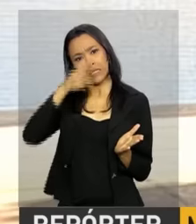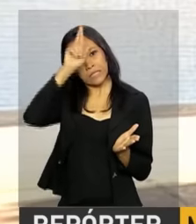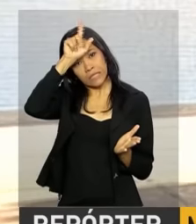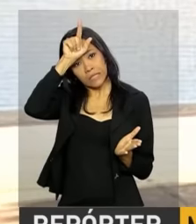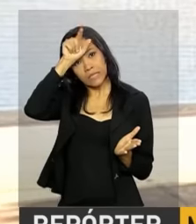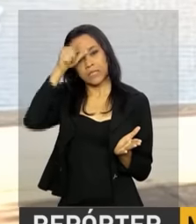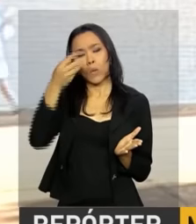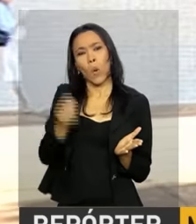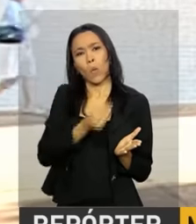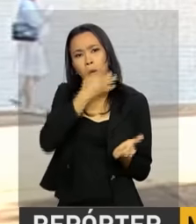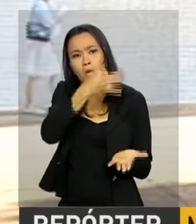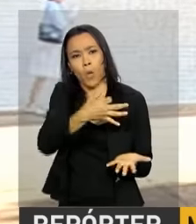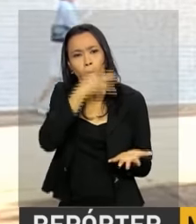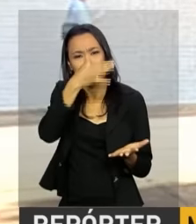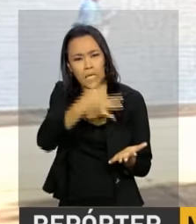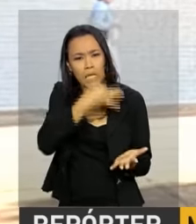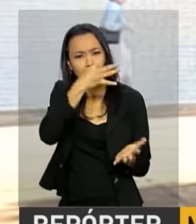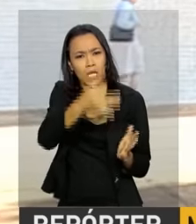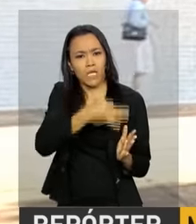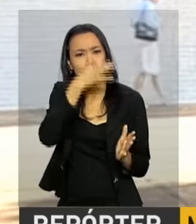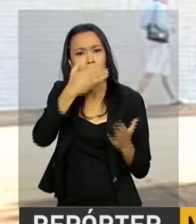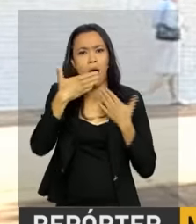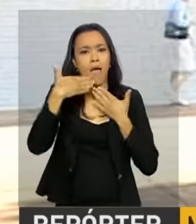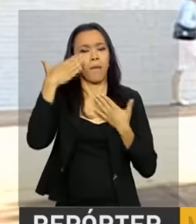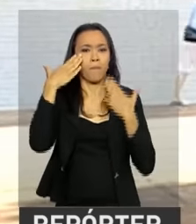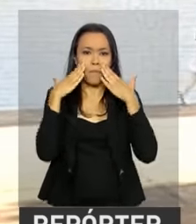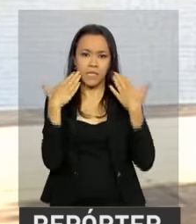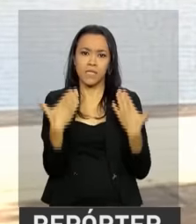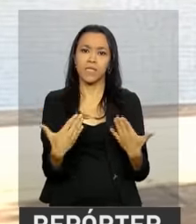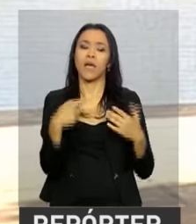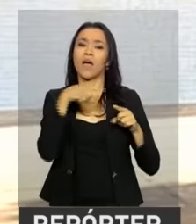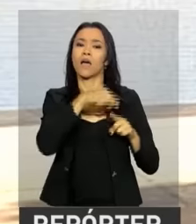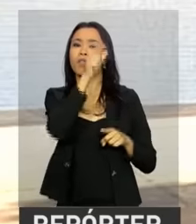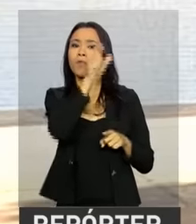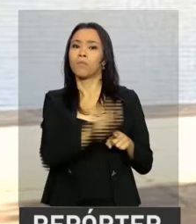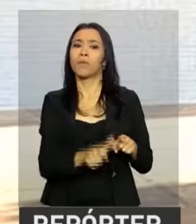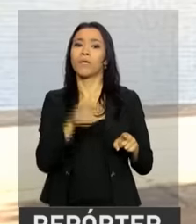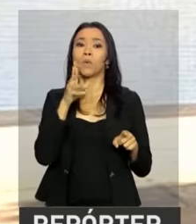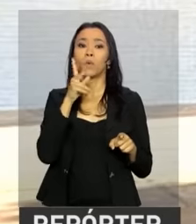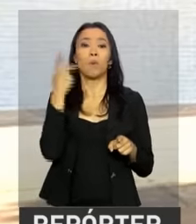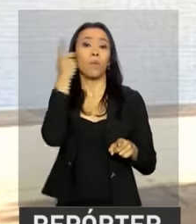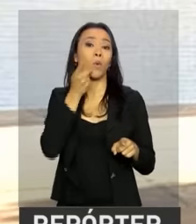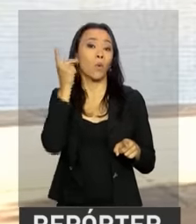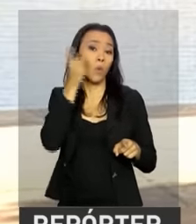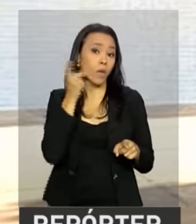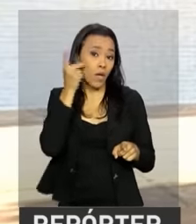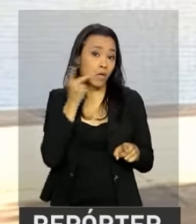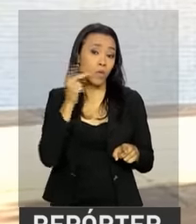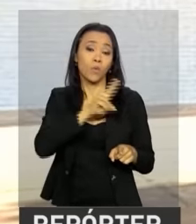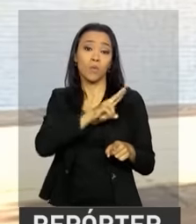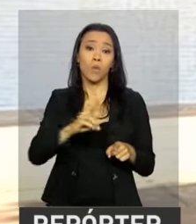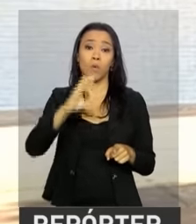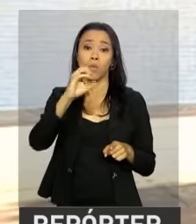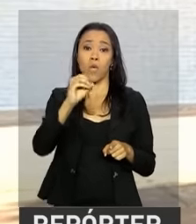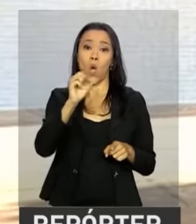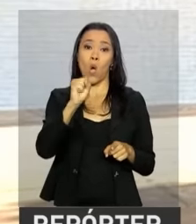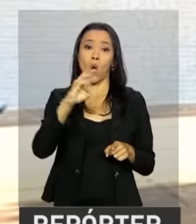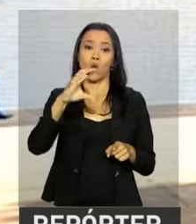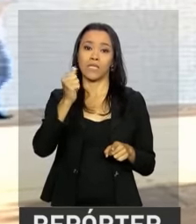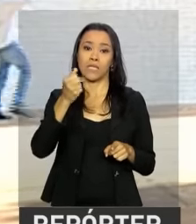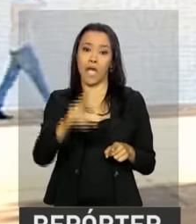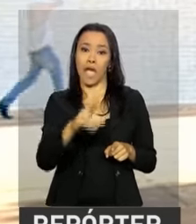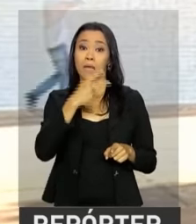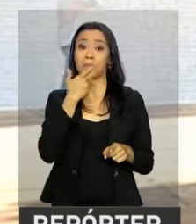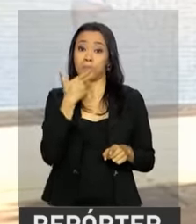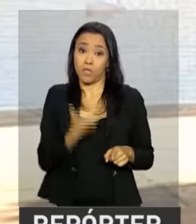na argumentação apresentada pelo procurador da república no Ceará Oscar Costa filho que pediu